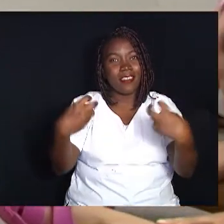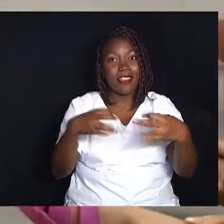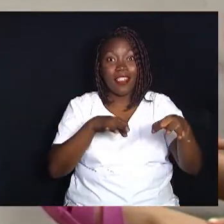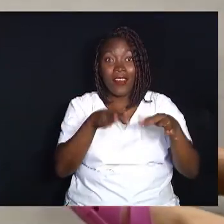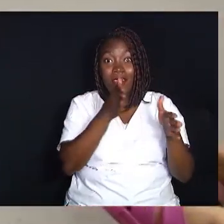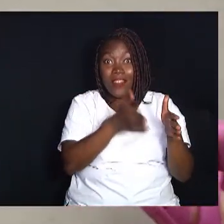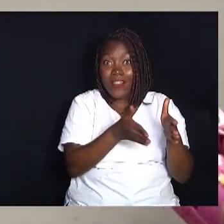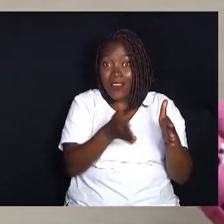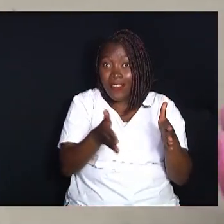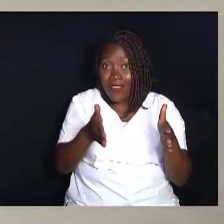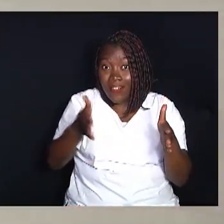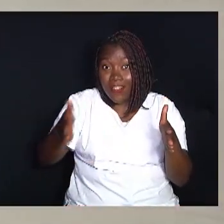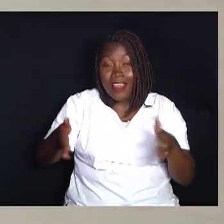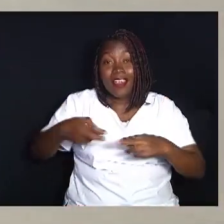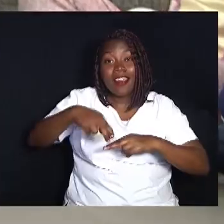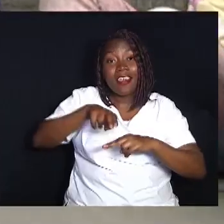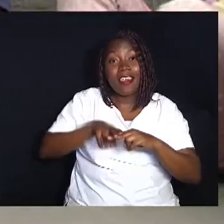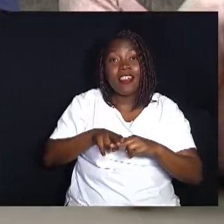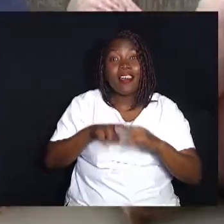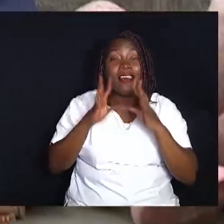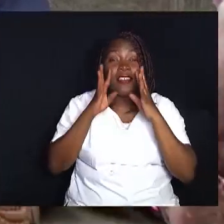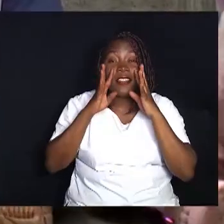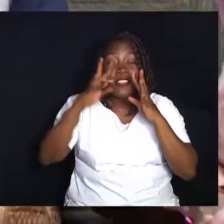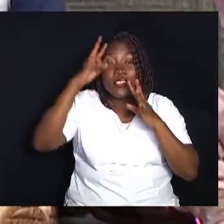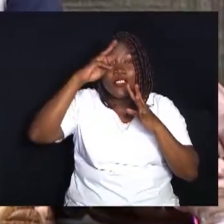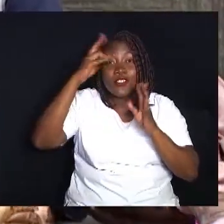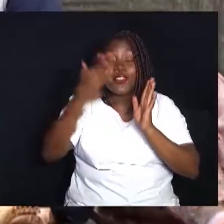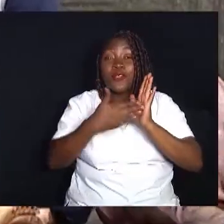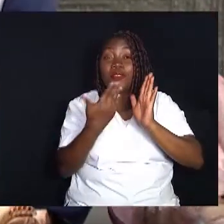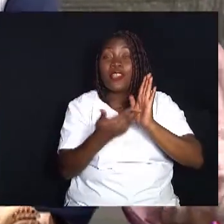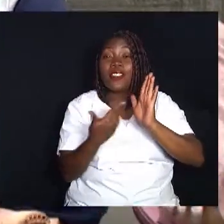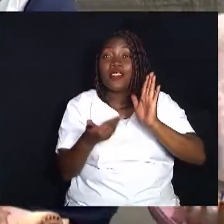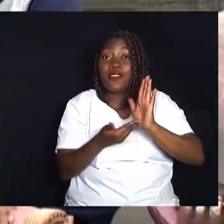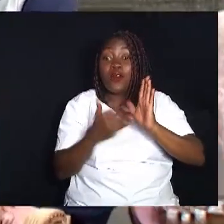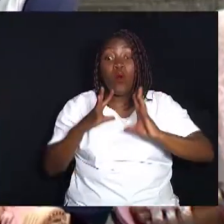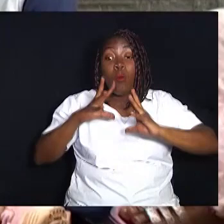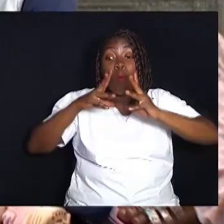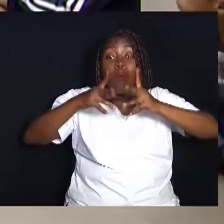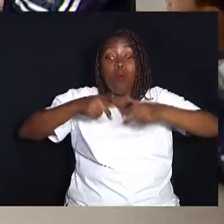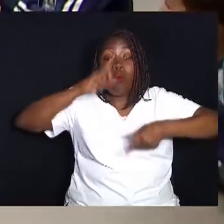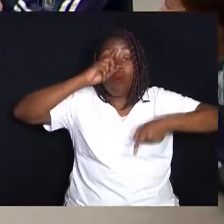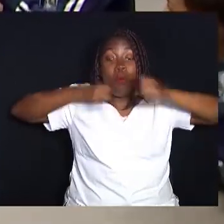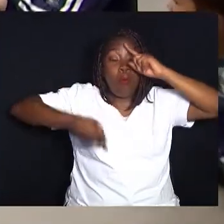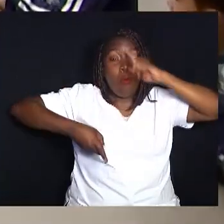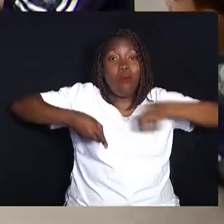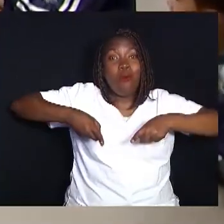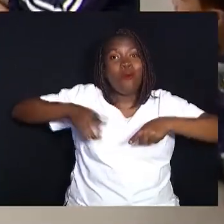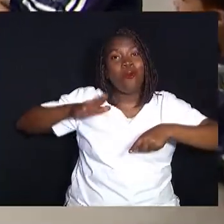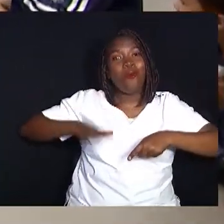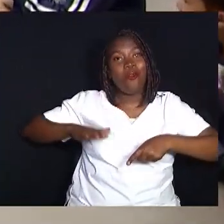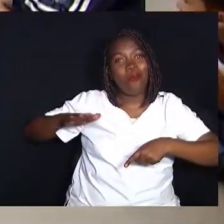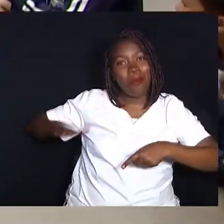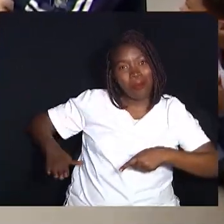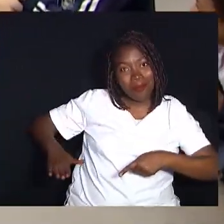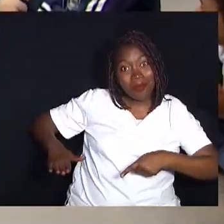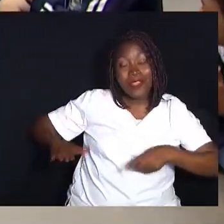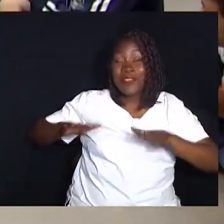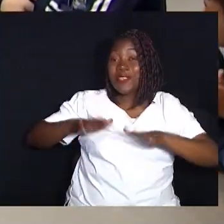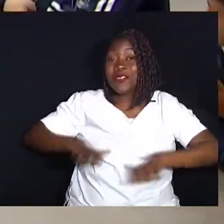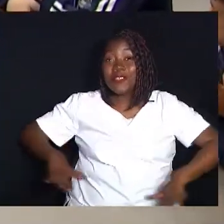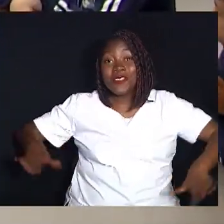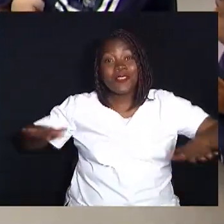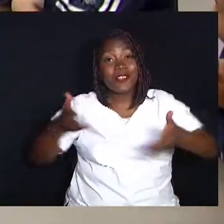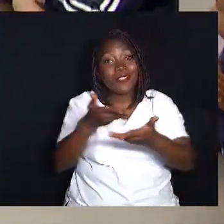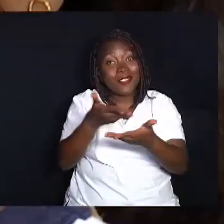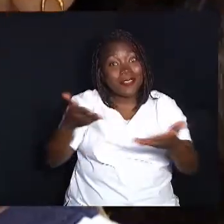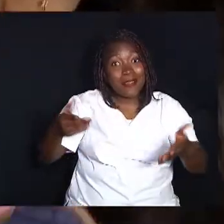e sentarem para ouvir a história do livro Se o Mundo Fosse Governado por Crianças. Praticamente todos eles estavam aqui